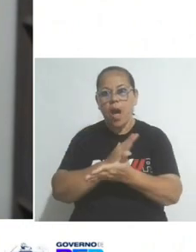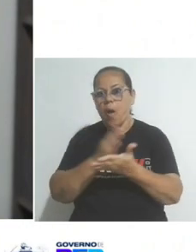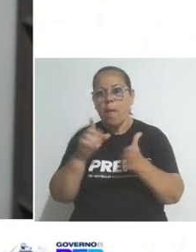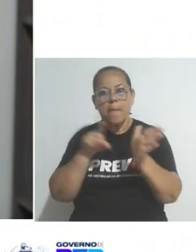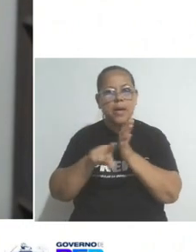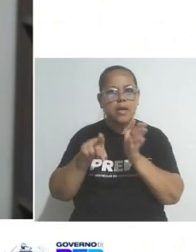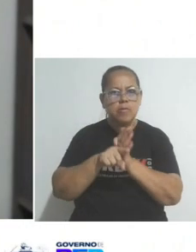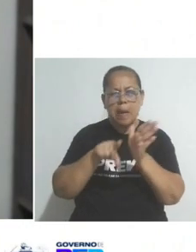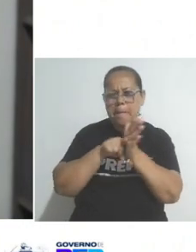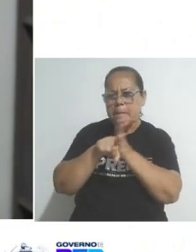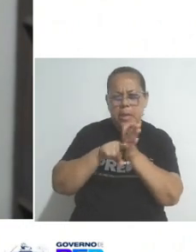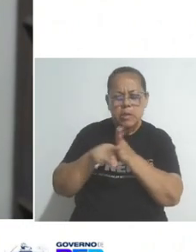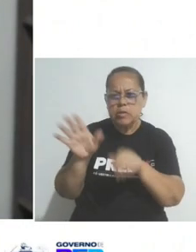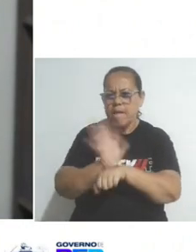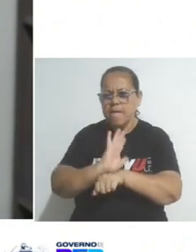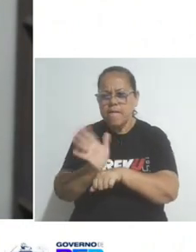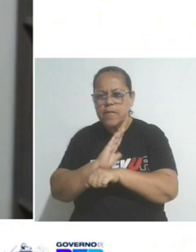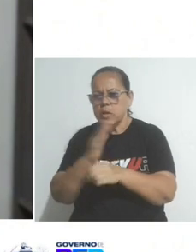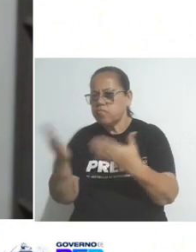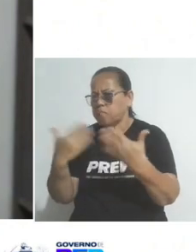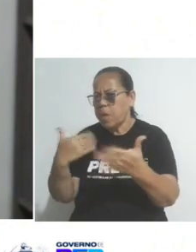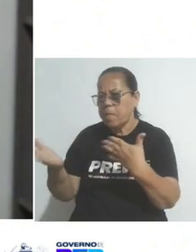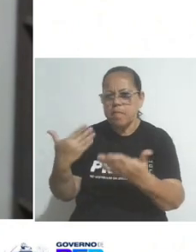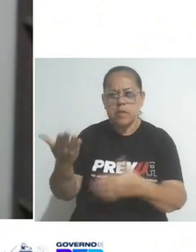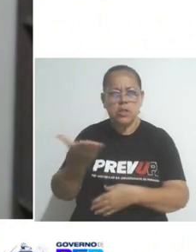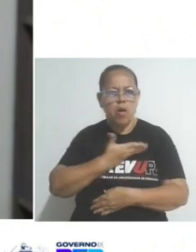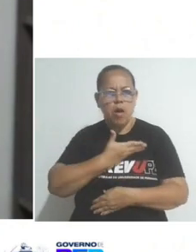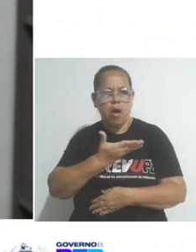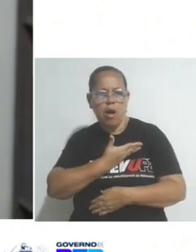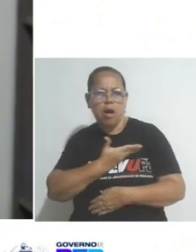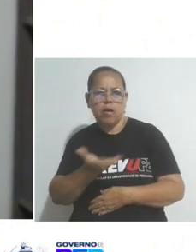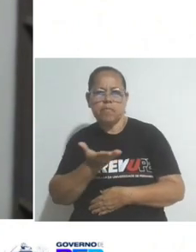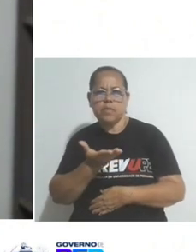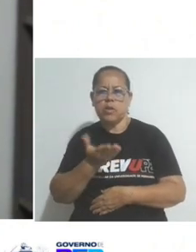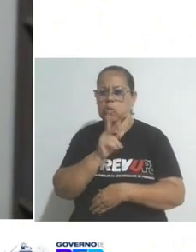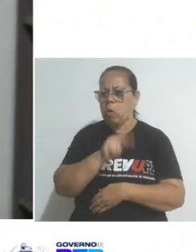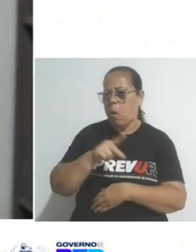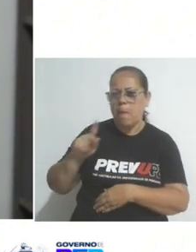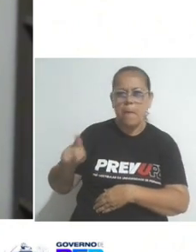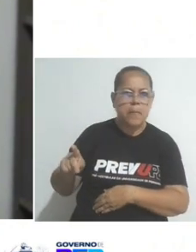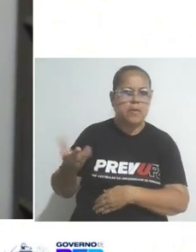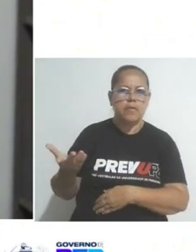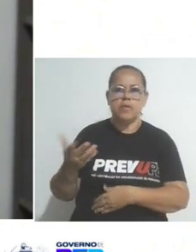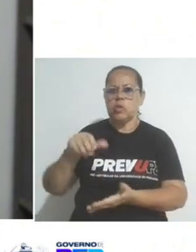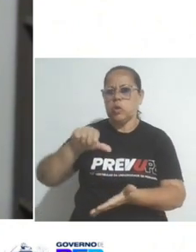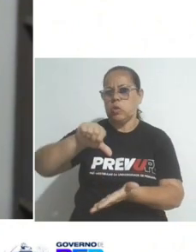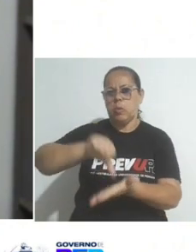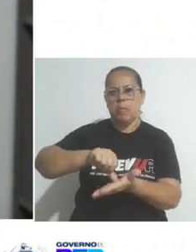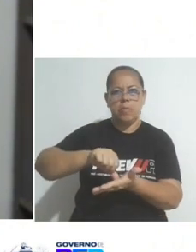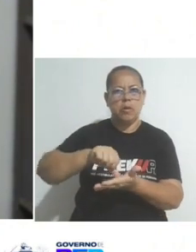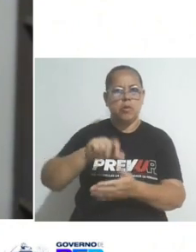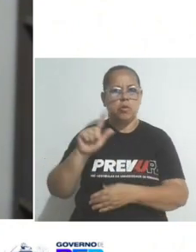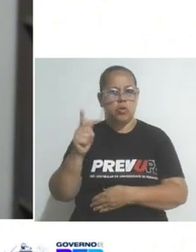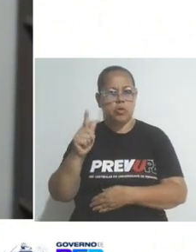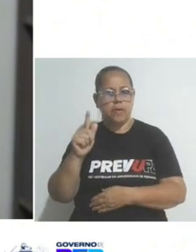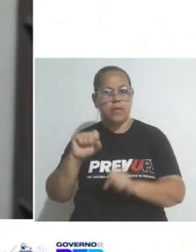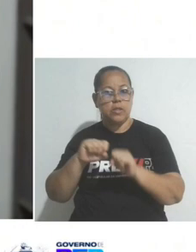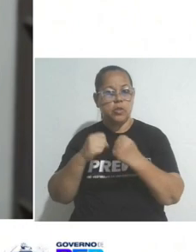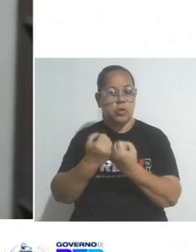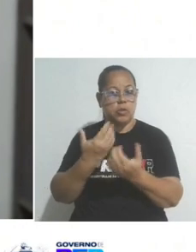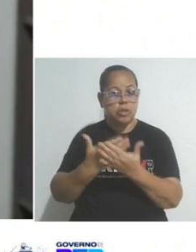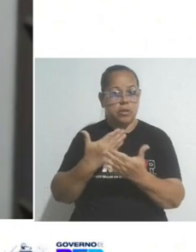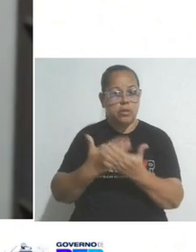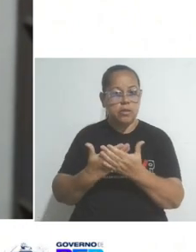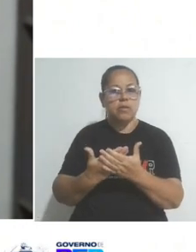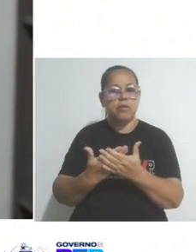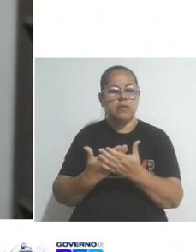questão pesquisa vídeo conversa com os colegas conversa com o seu professor do polo de geografia e sociologia e não